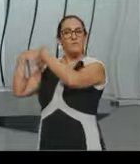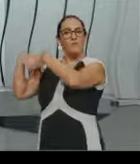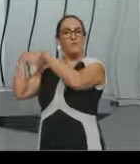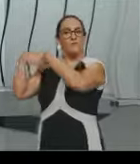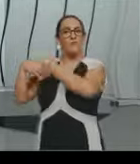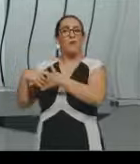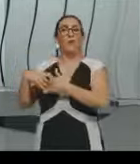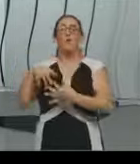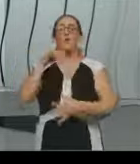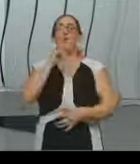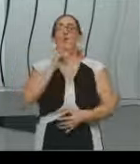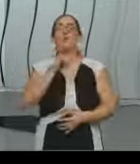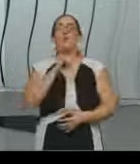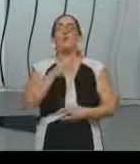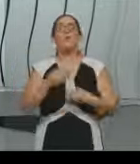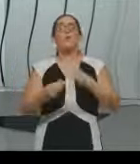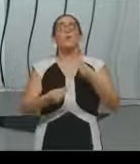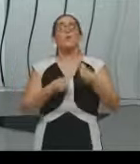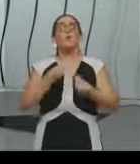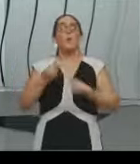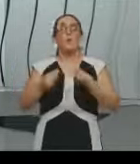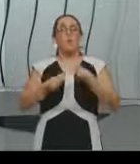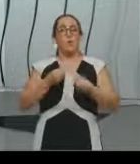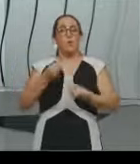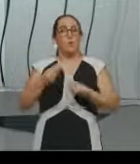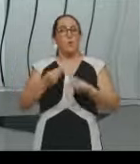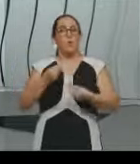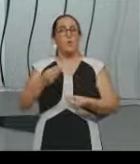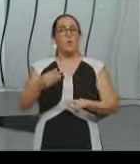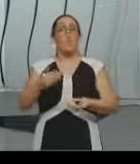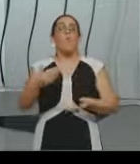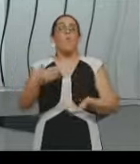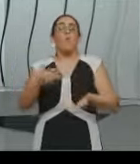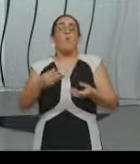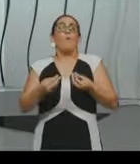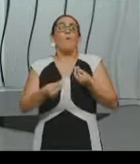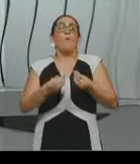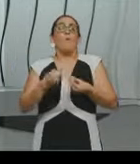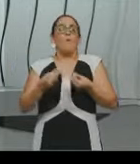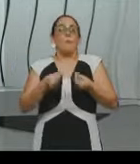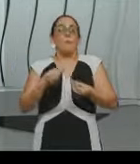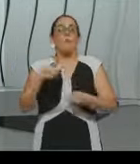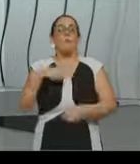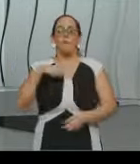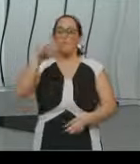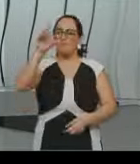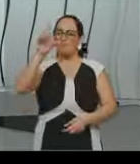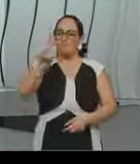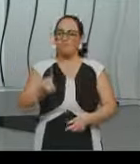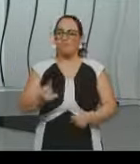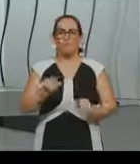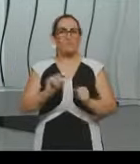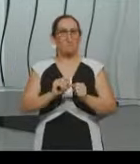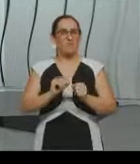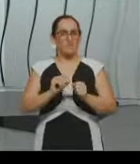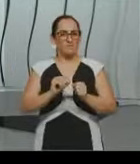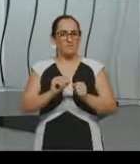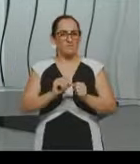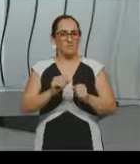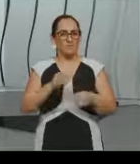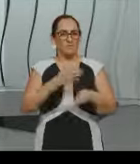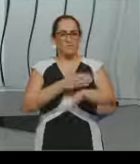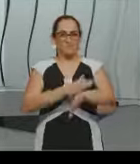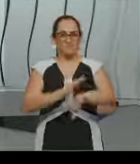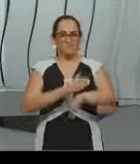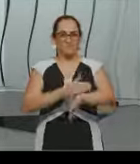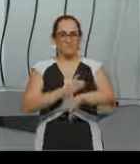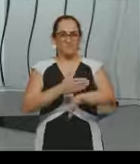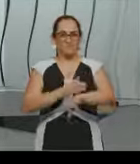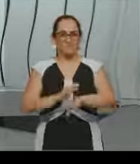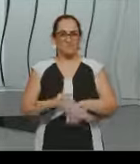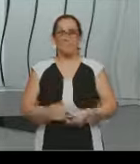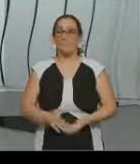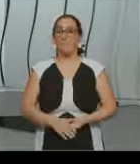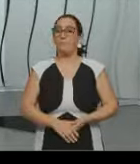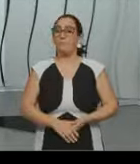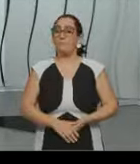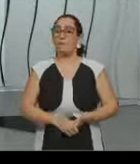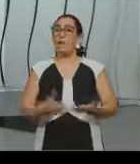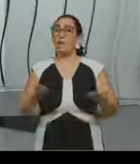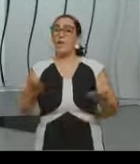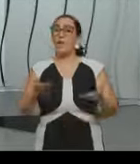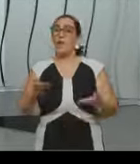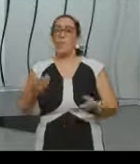esses direitos estão sendo exercidos na prática. Bom, vamos falar a respeito da abolição, né, que acontece no ano